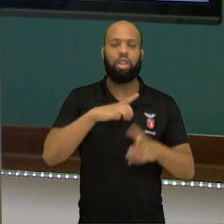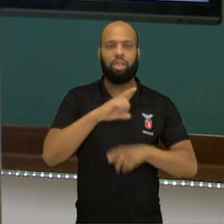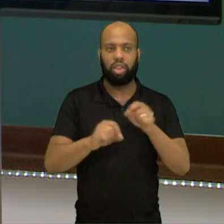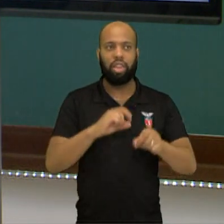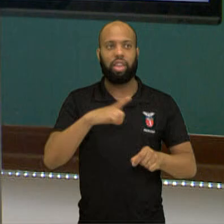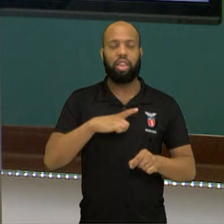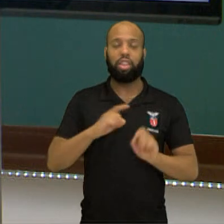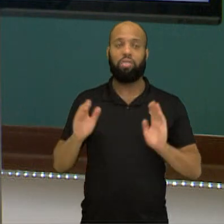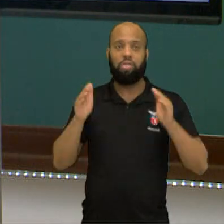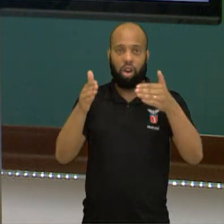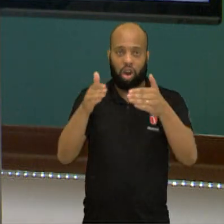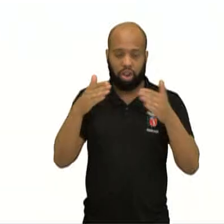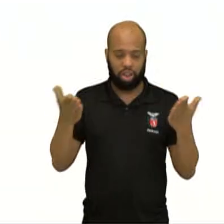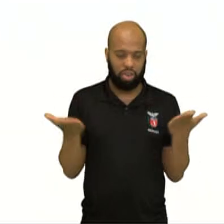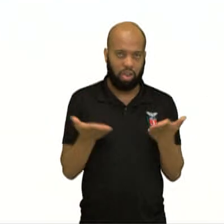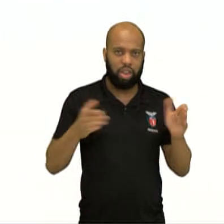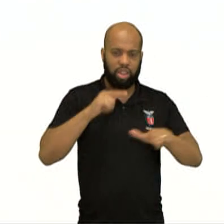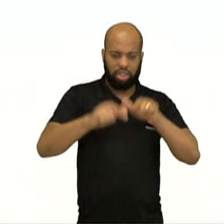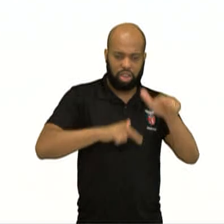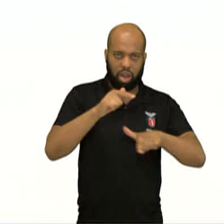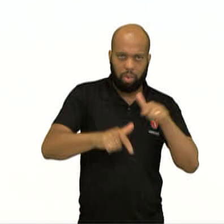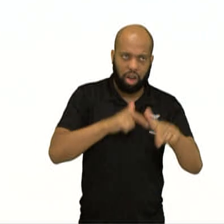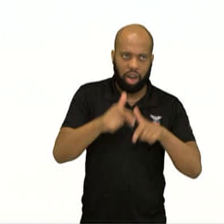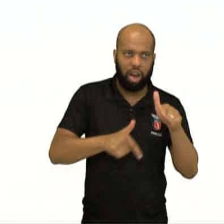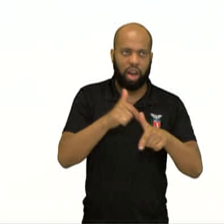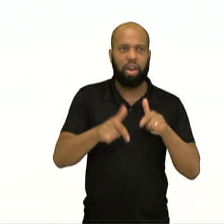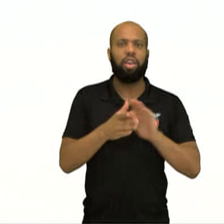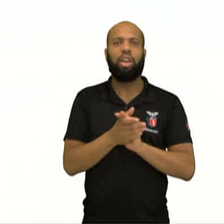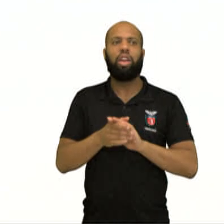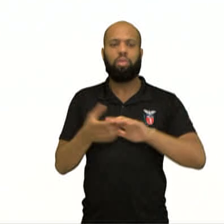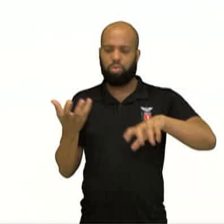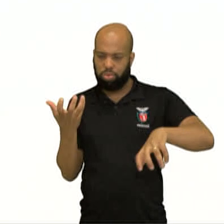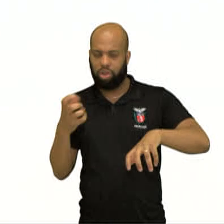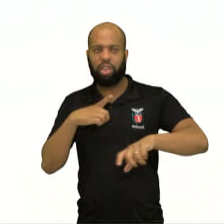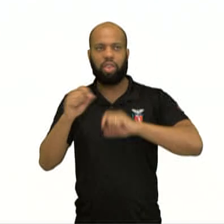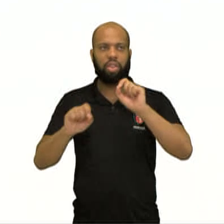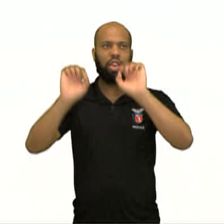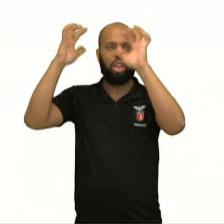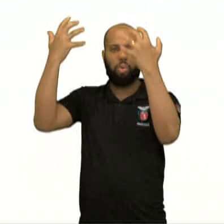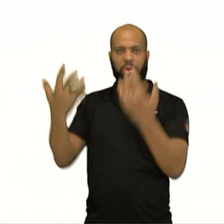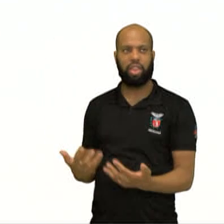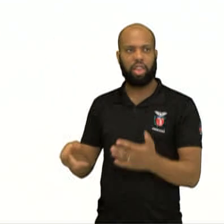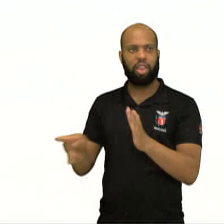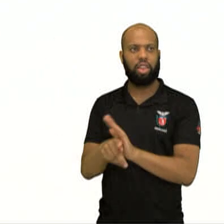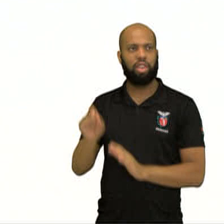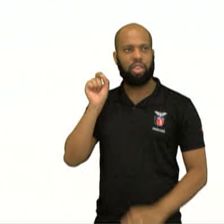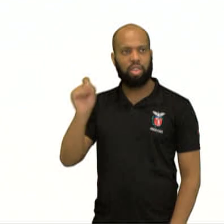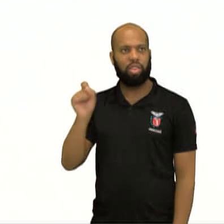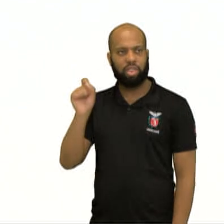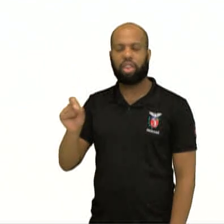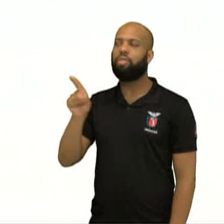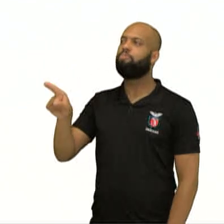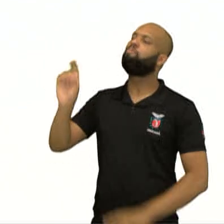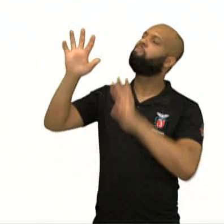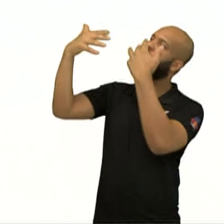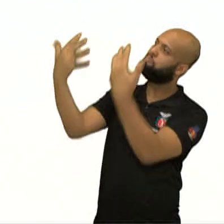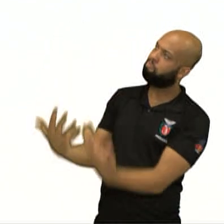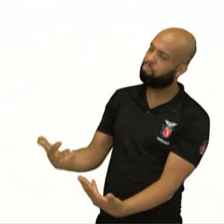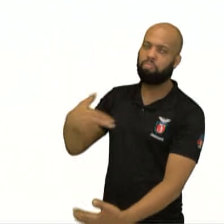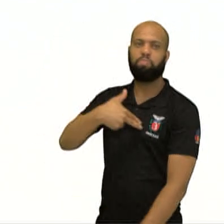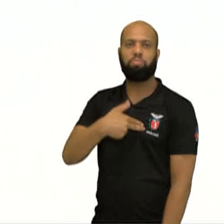uma concentração trabalhista na esplanada do Castelo em homenagem ao benemérito Vargas,